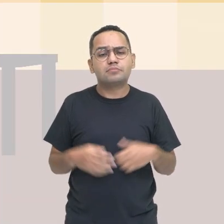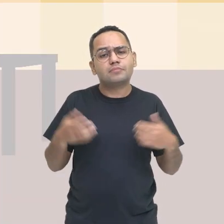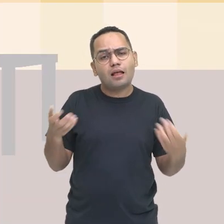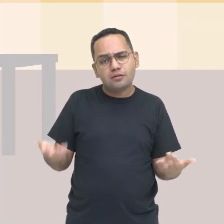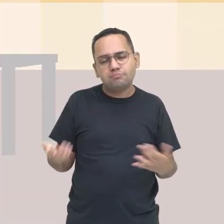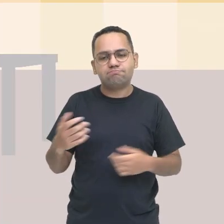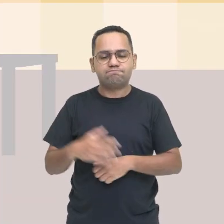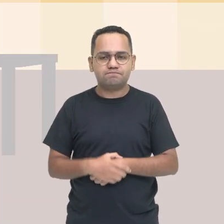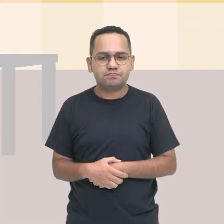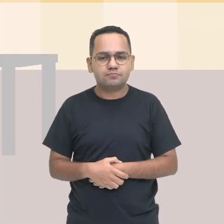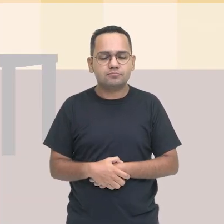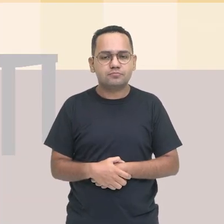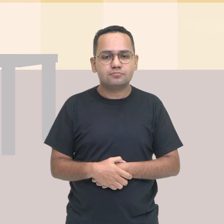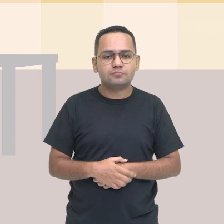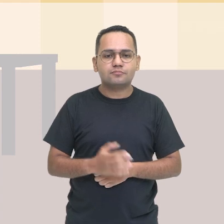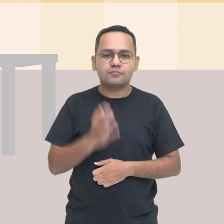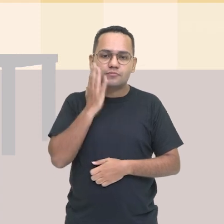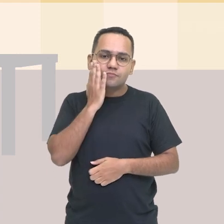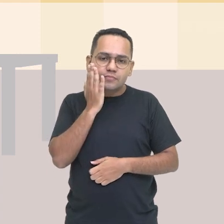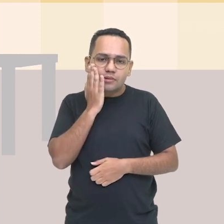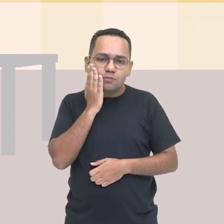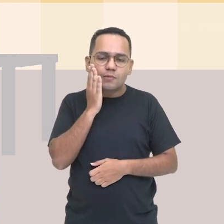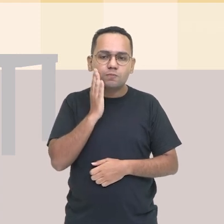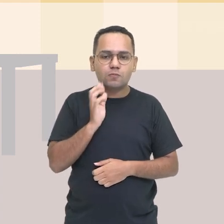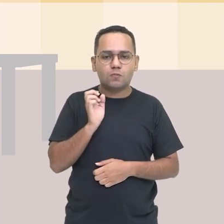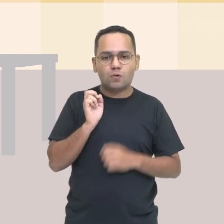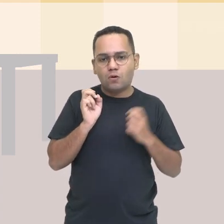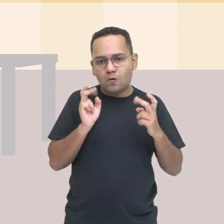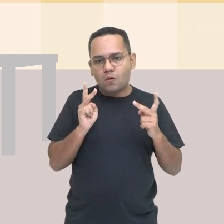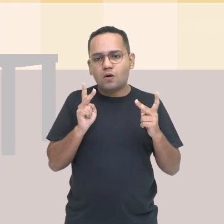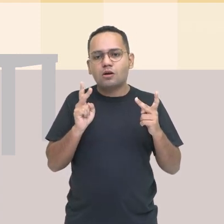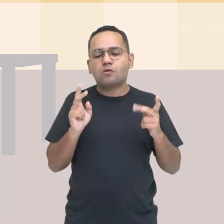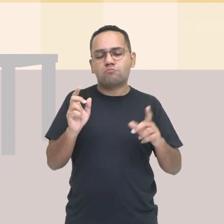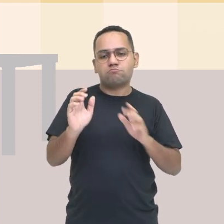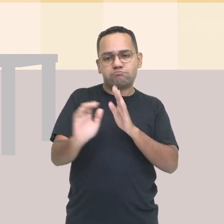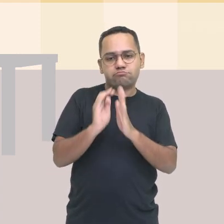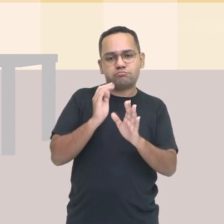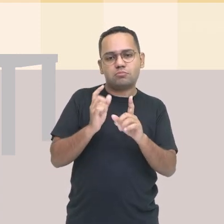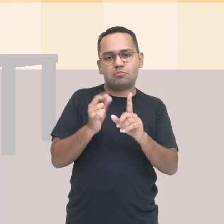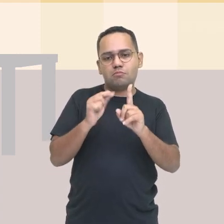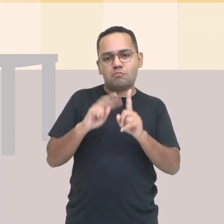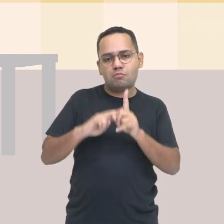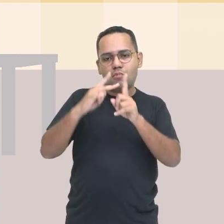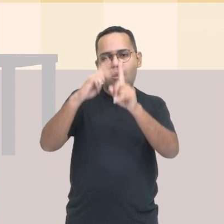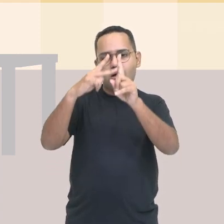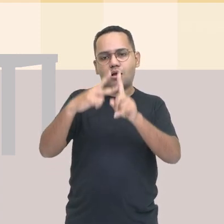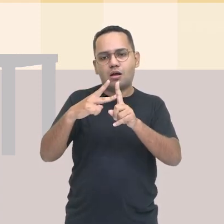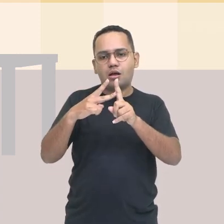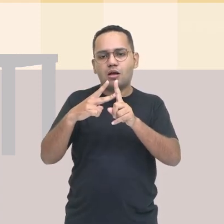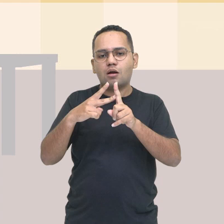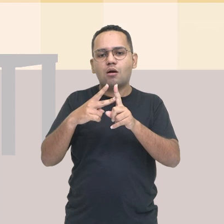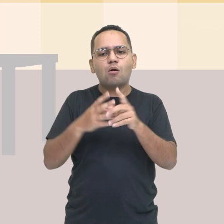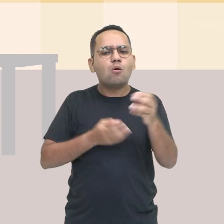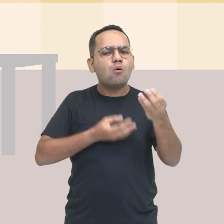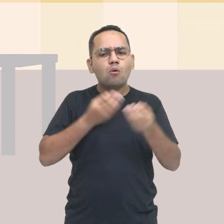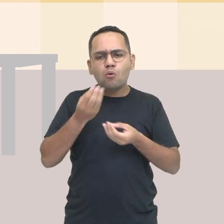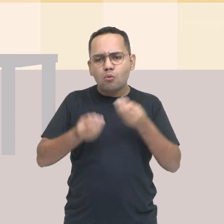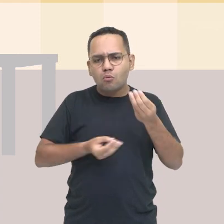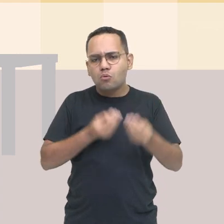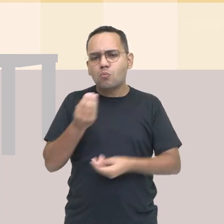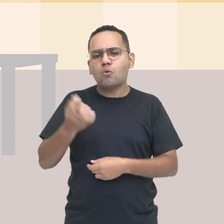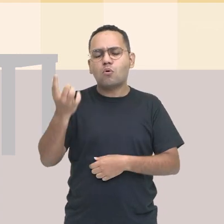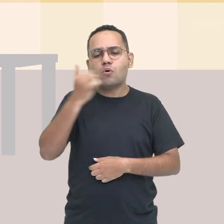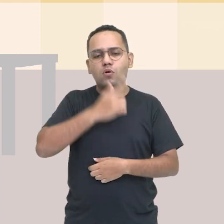saber. E agora, como podemos saber o lucro máximo que podemos obter com a cooperativa? Bom, pessoal,